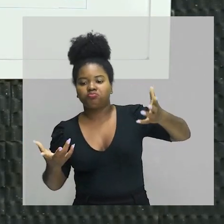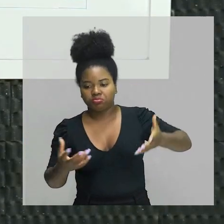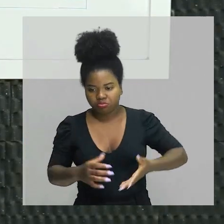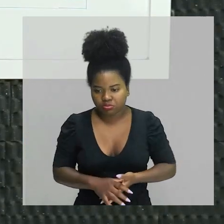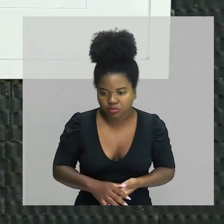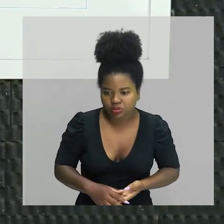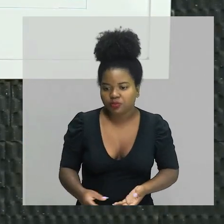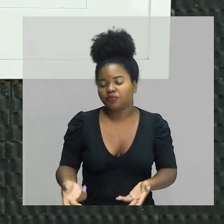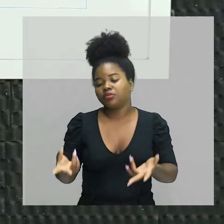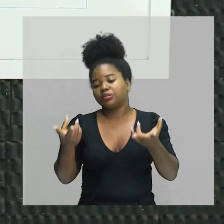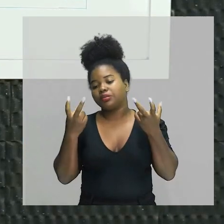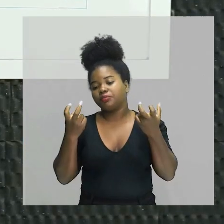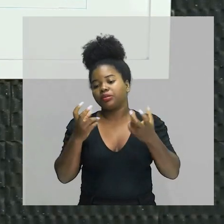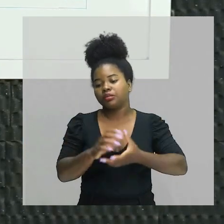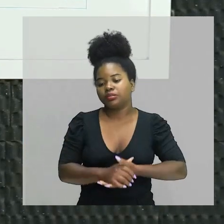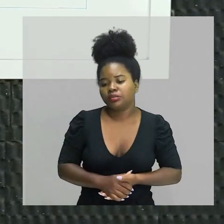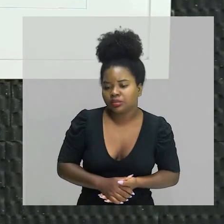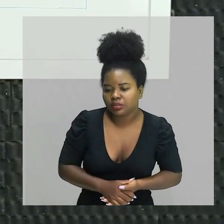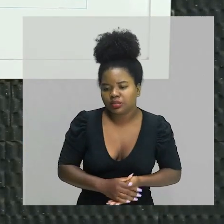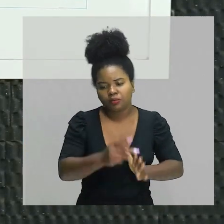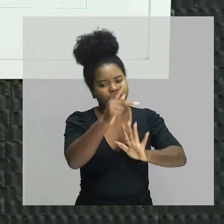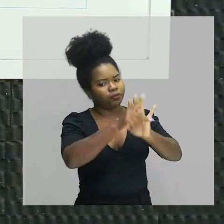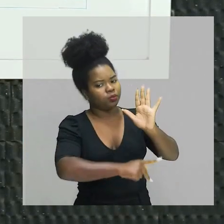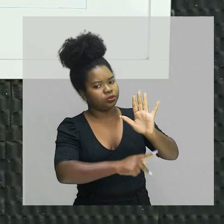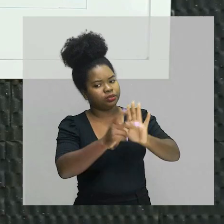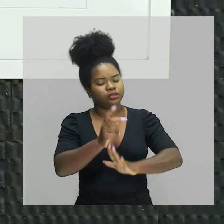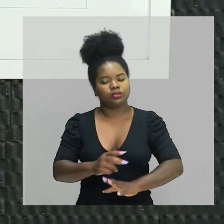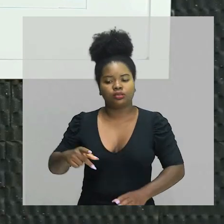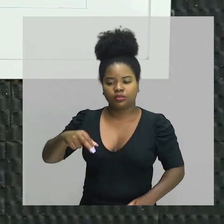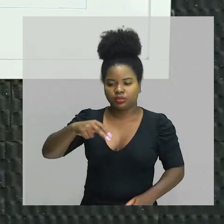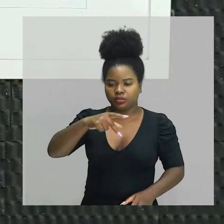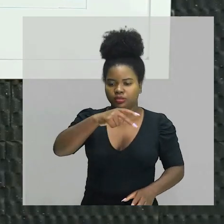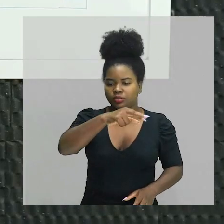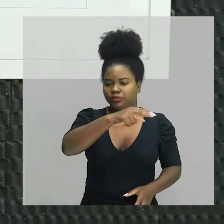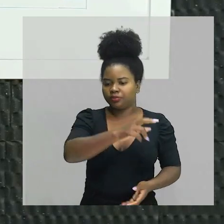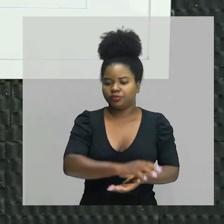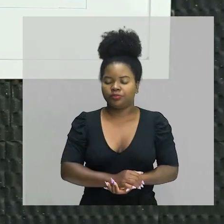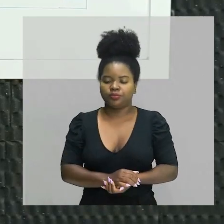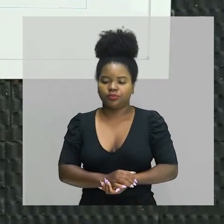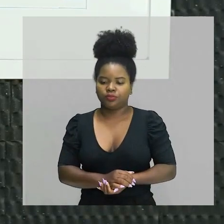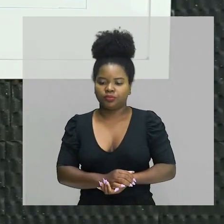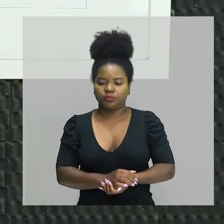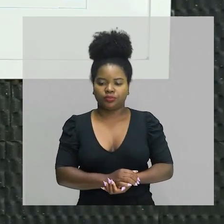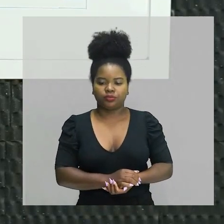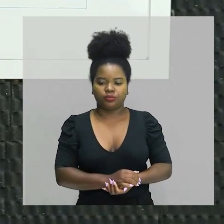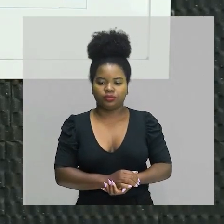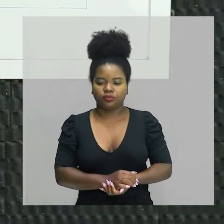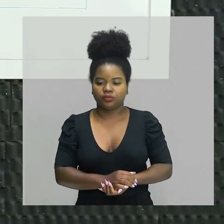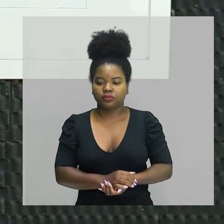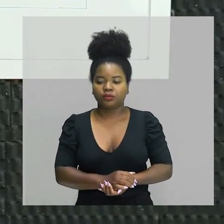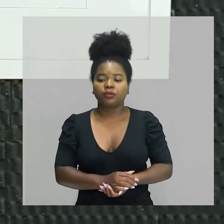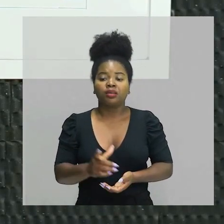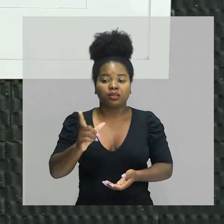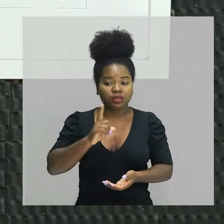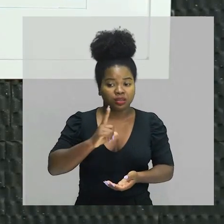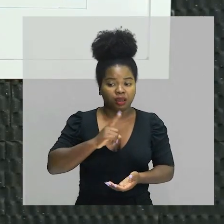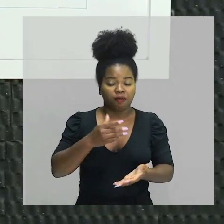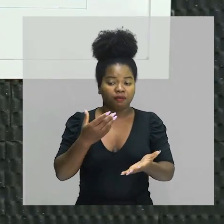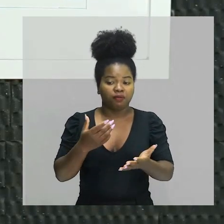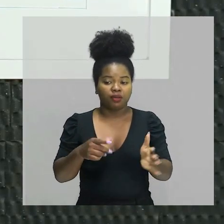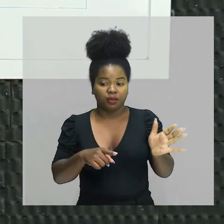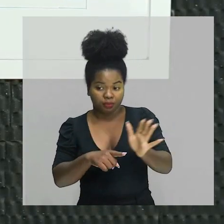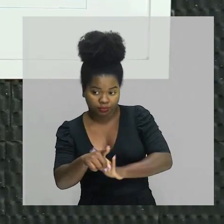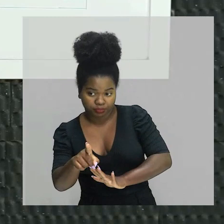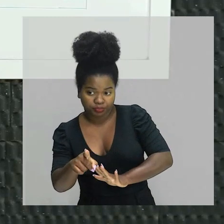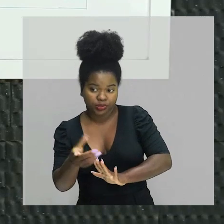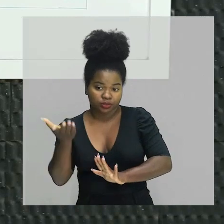vendo o projeto da escada de forma frontal. A gente viu agora em uma questão que a gente precisou ter